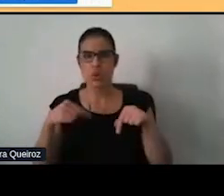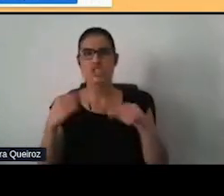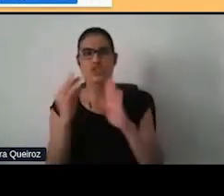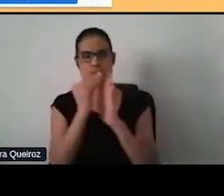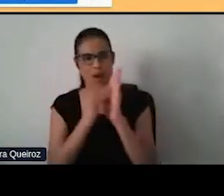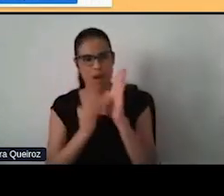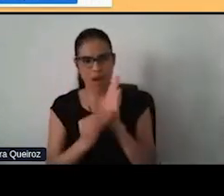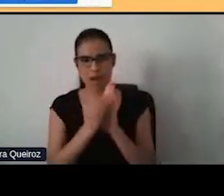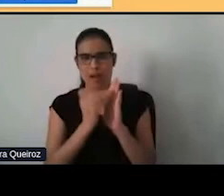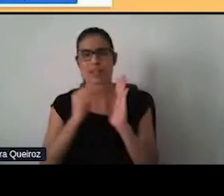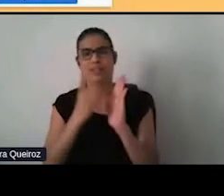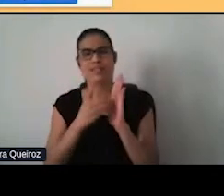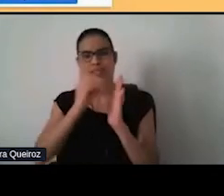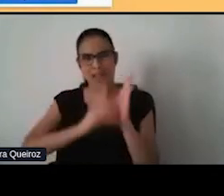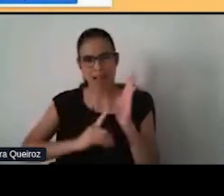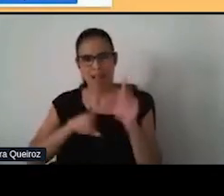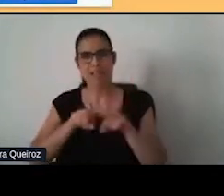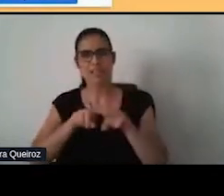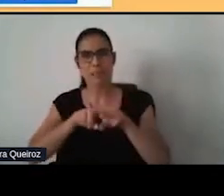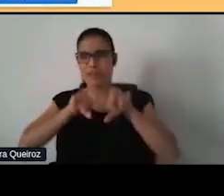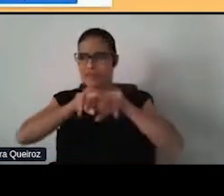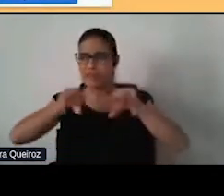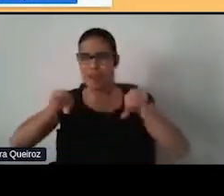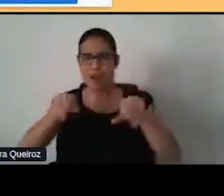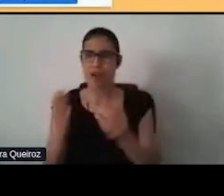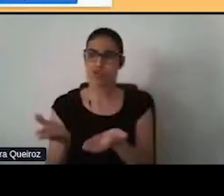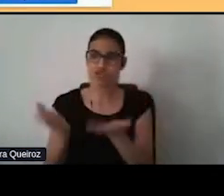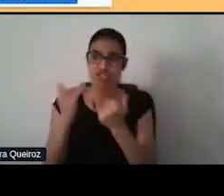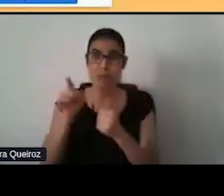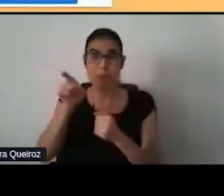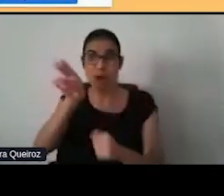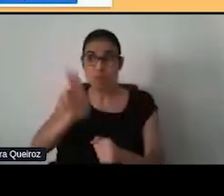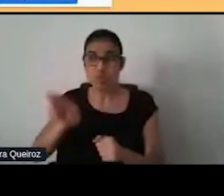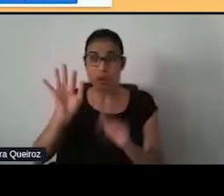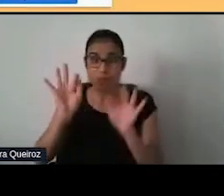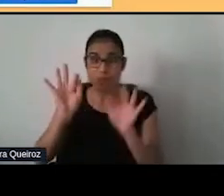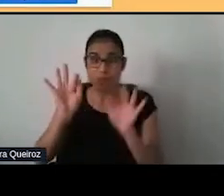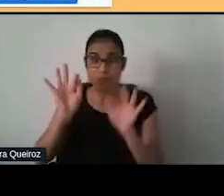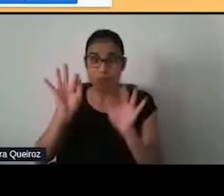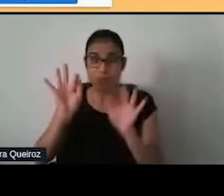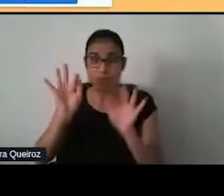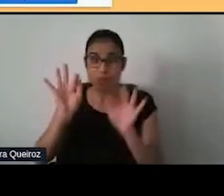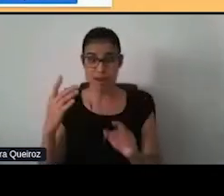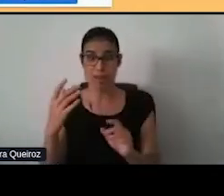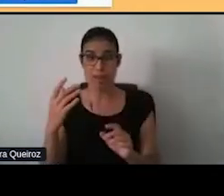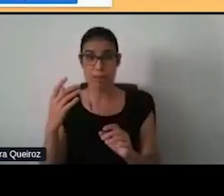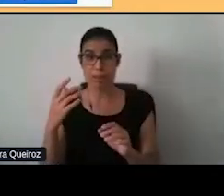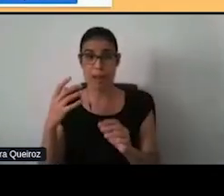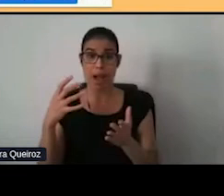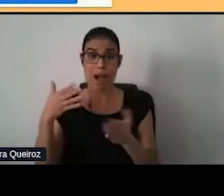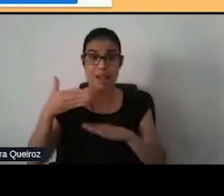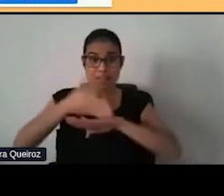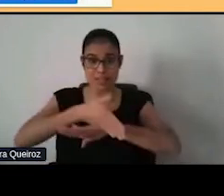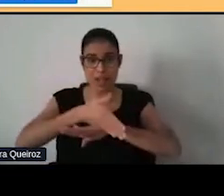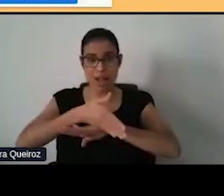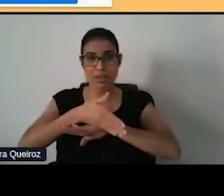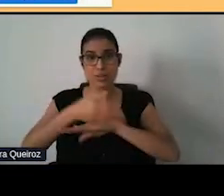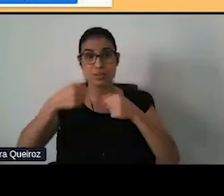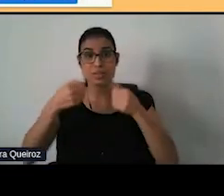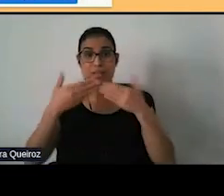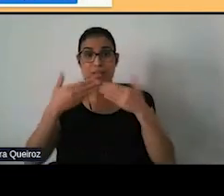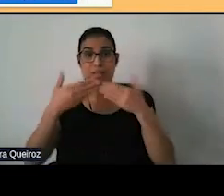de produto, dev, que a gente tem que testar com o usuário final, que a gente tem que melhorar nossas